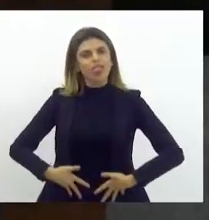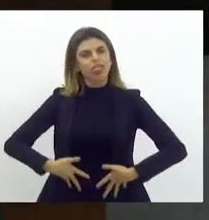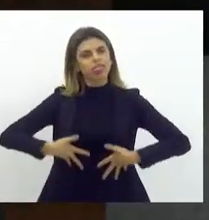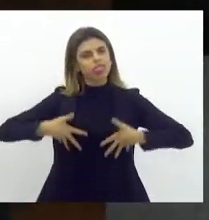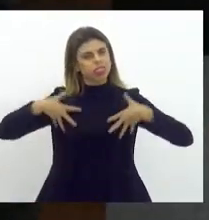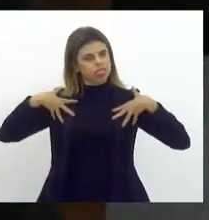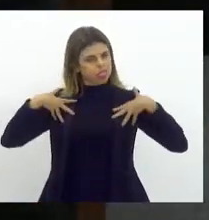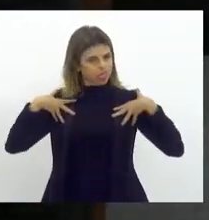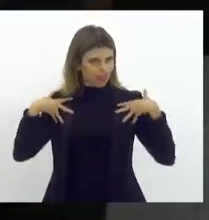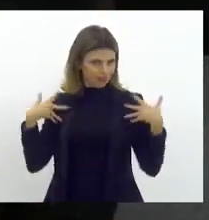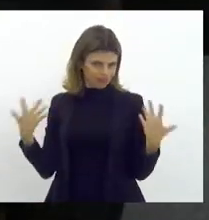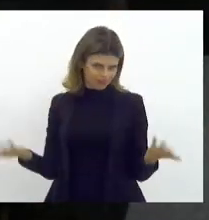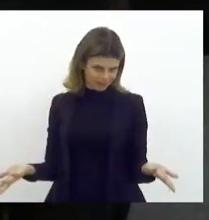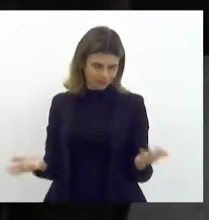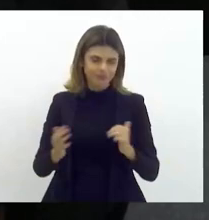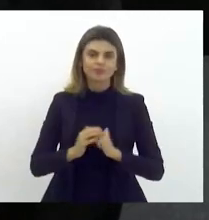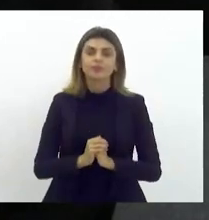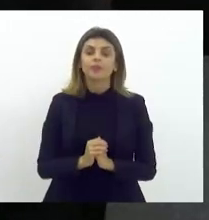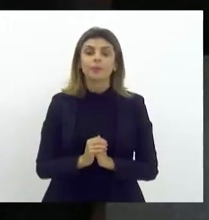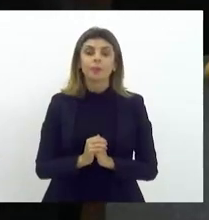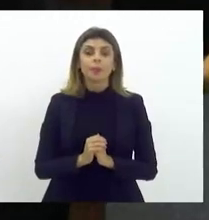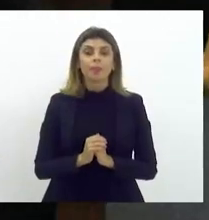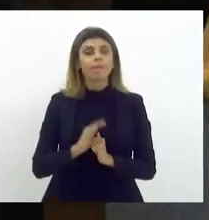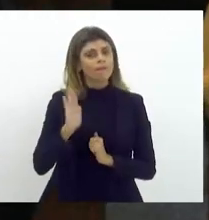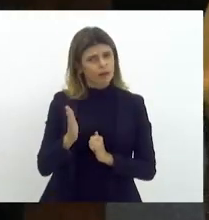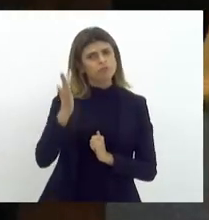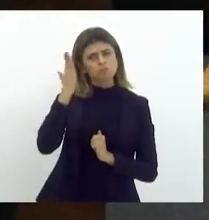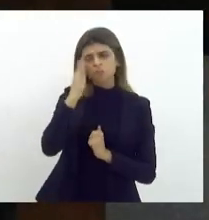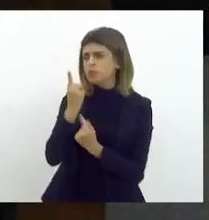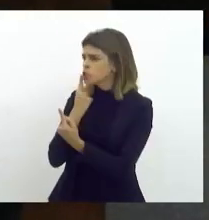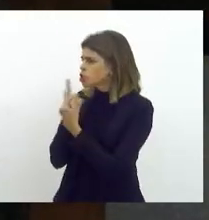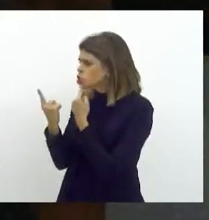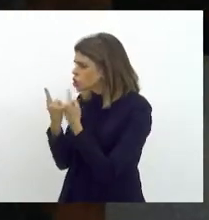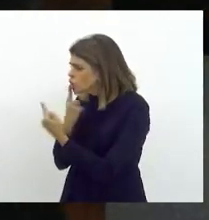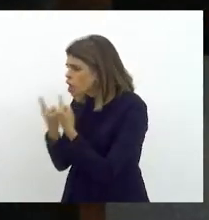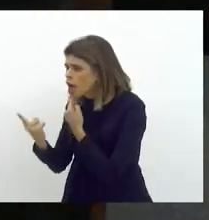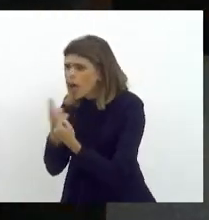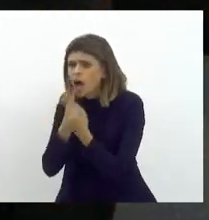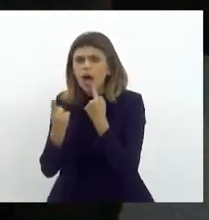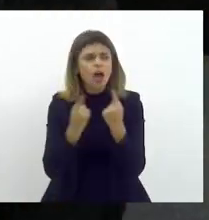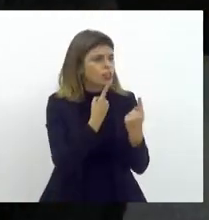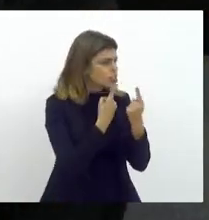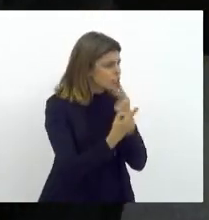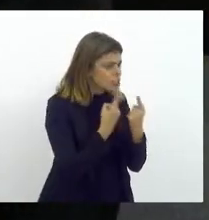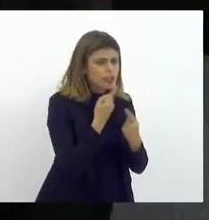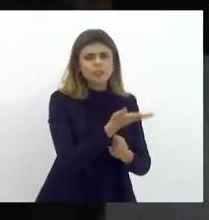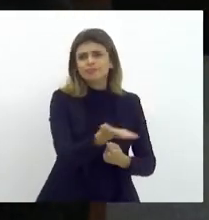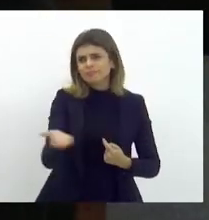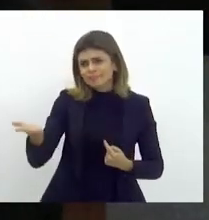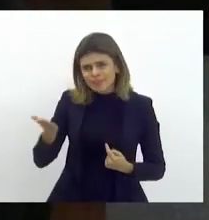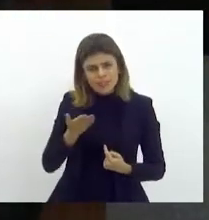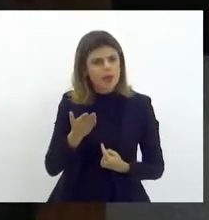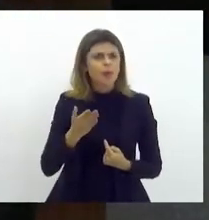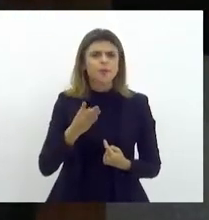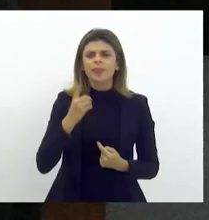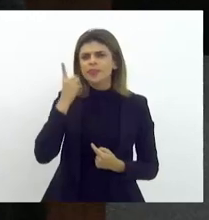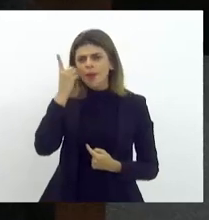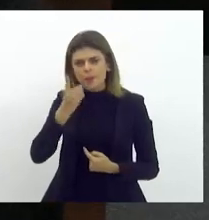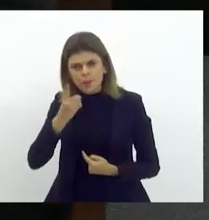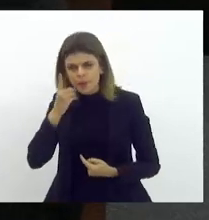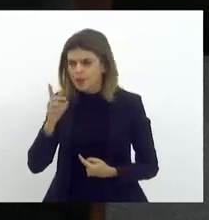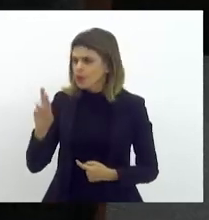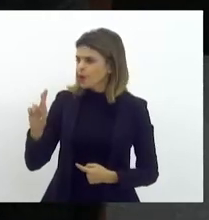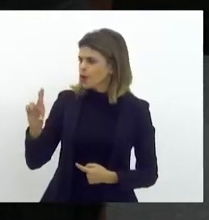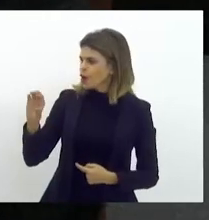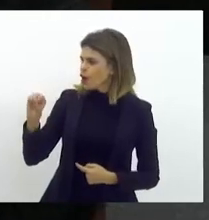mas eu quero dizer o seguinte que apesar do Diálogo E aí não só vossa excelência Deputado Rodrigo Amorim